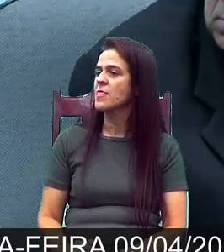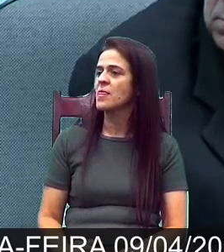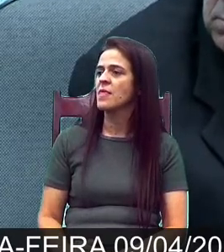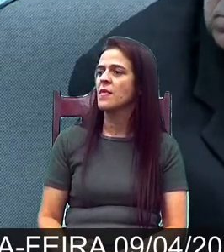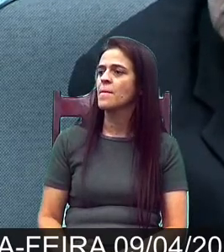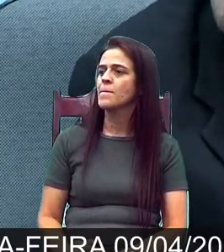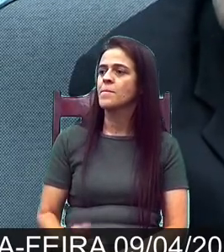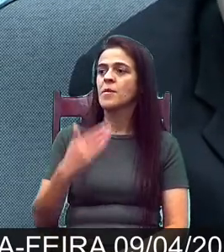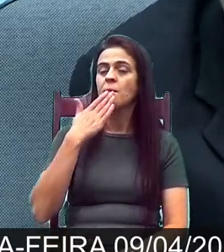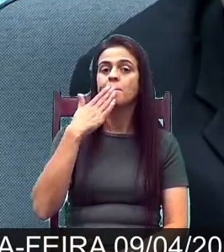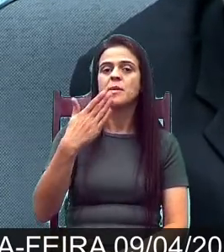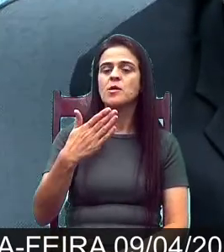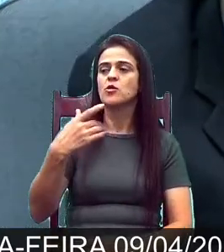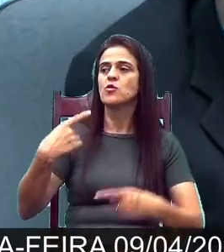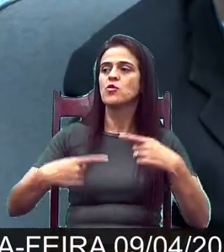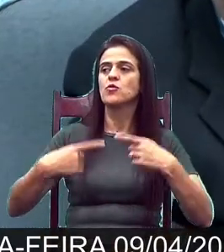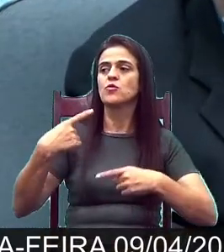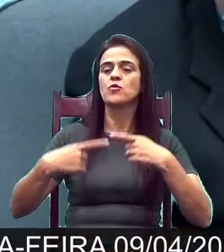Em discussão,